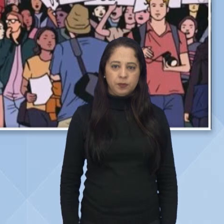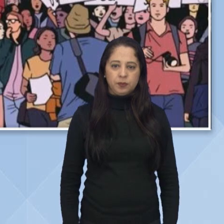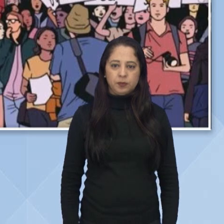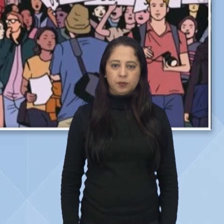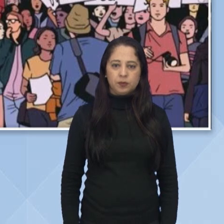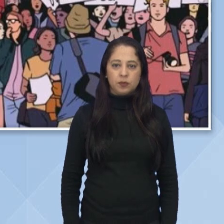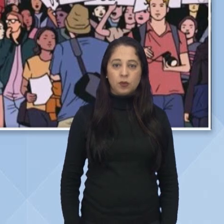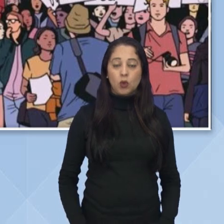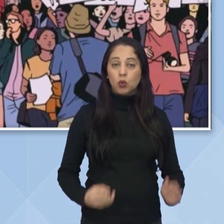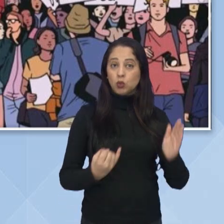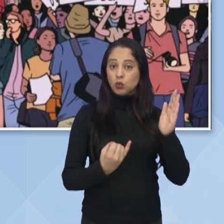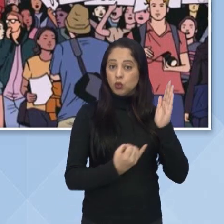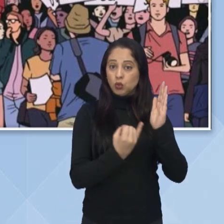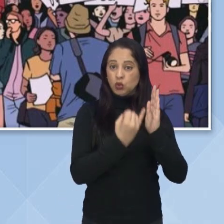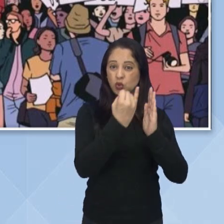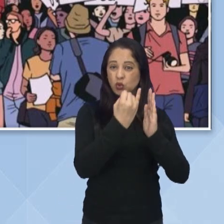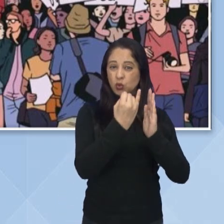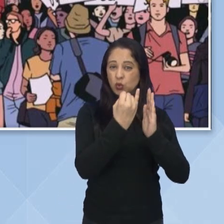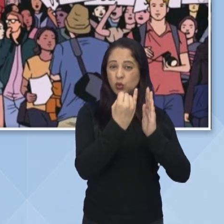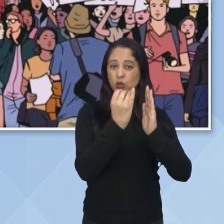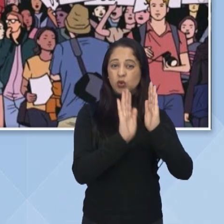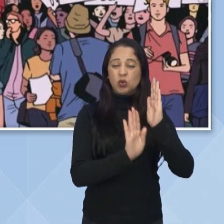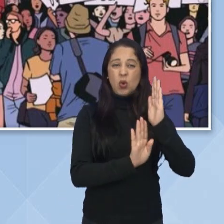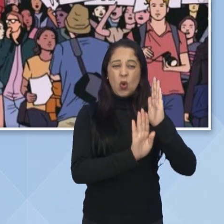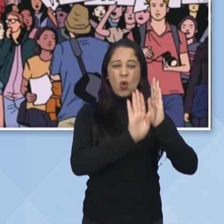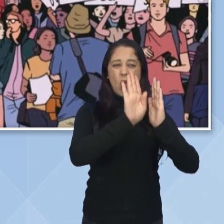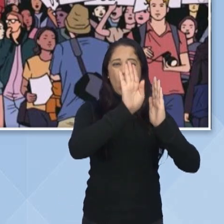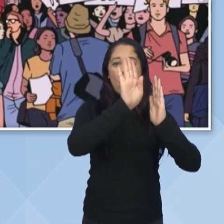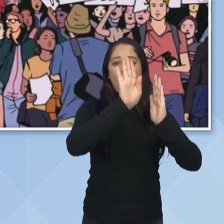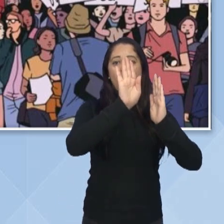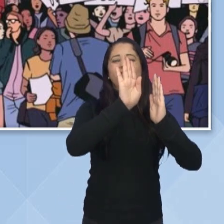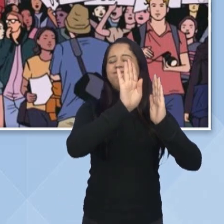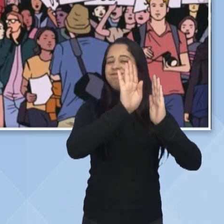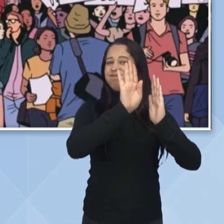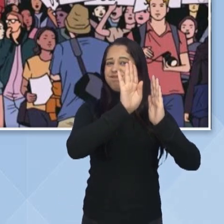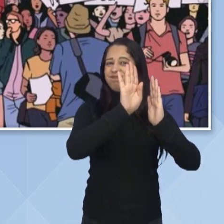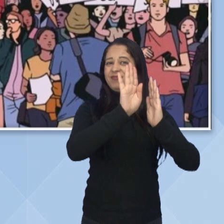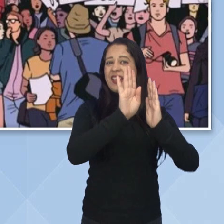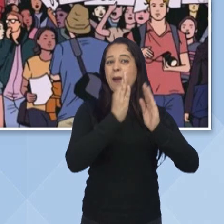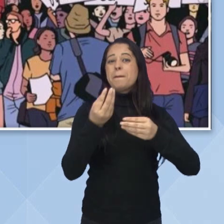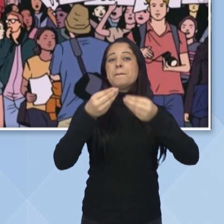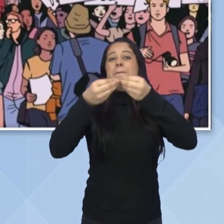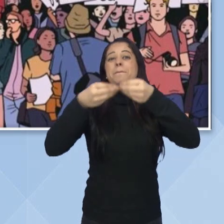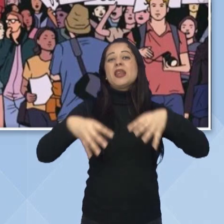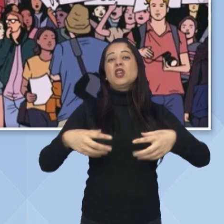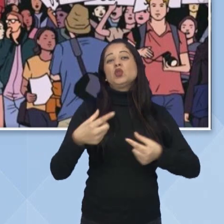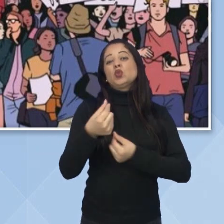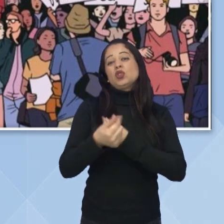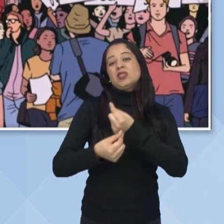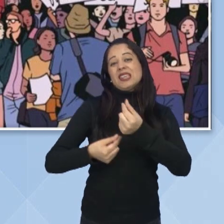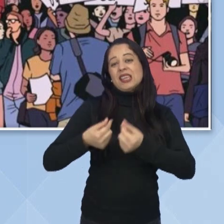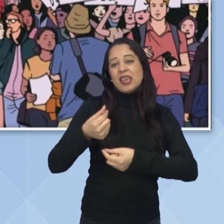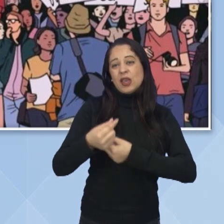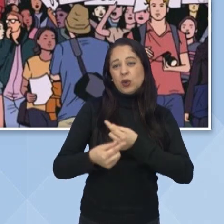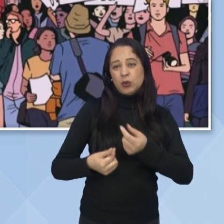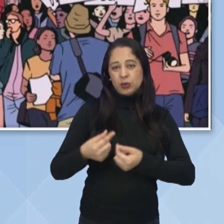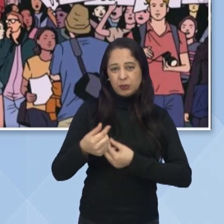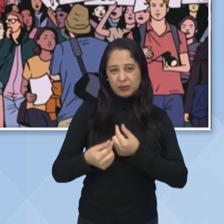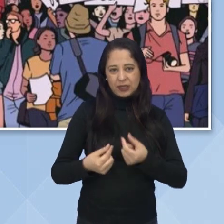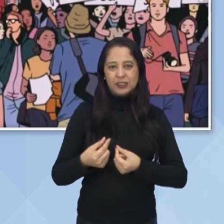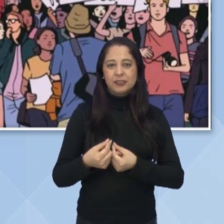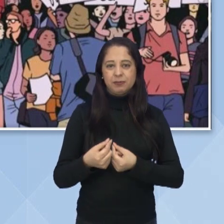Aqui, juros altos impedem o crescimento e a geração de